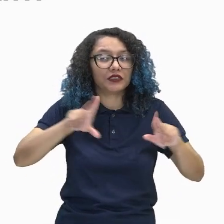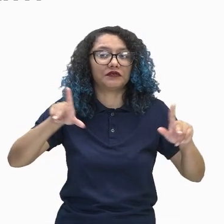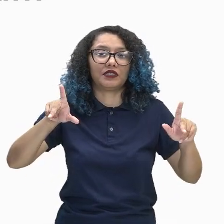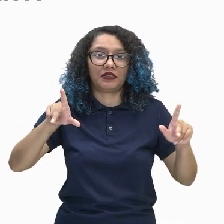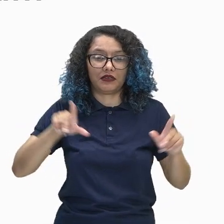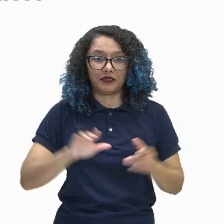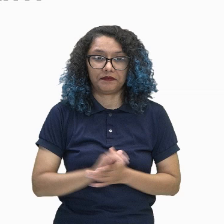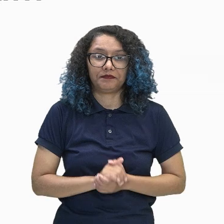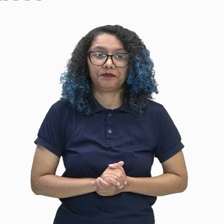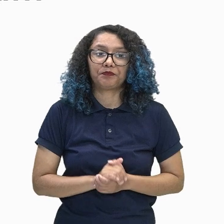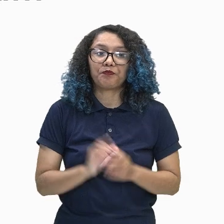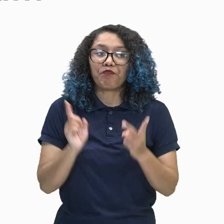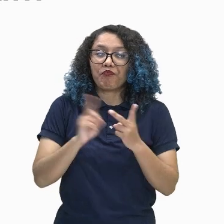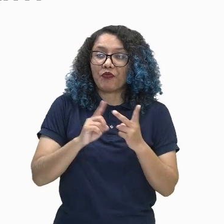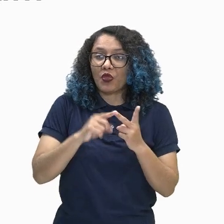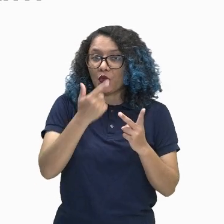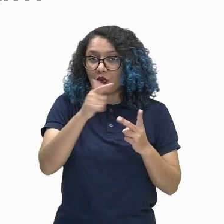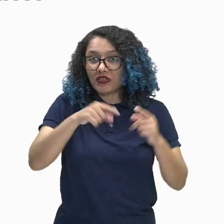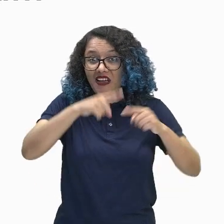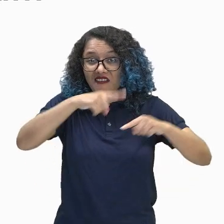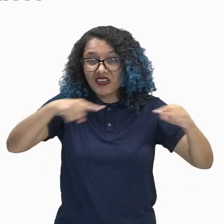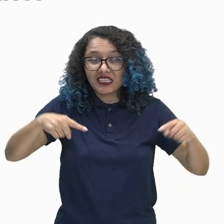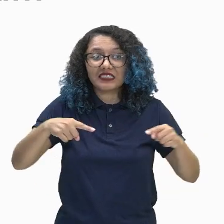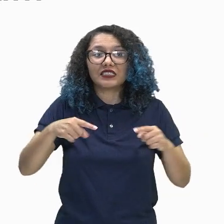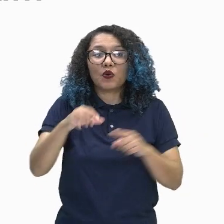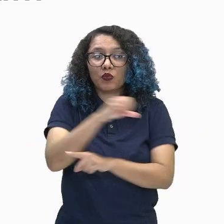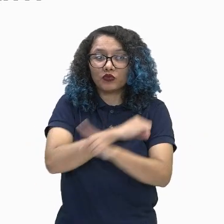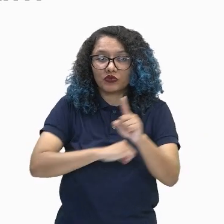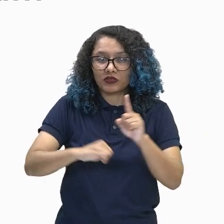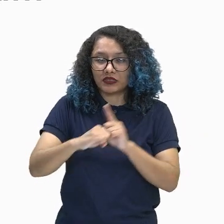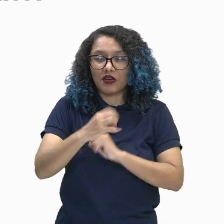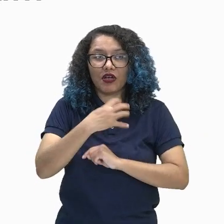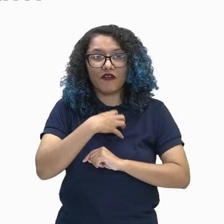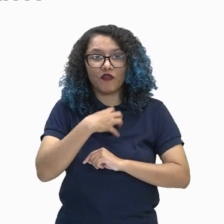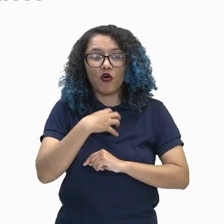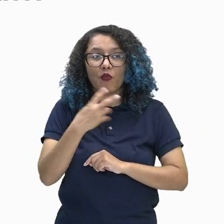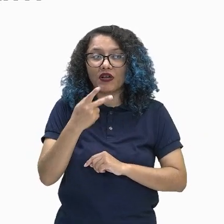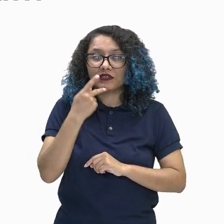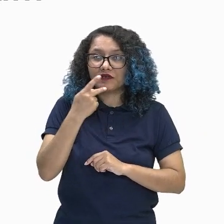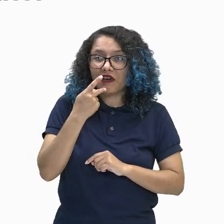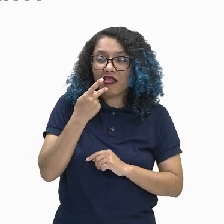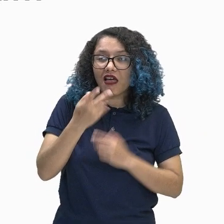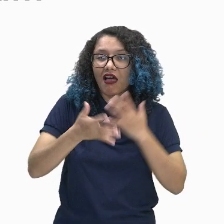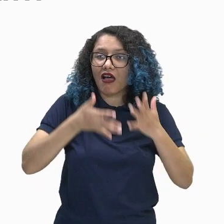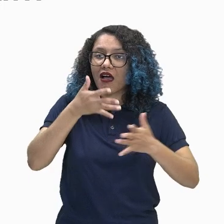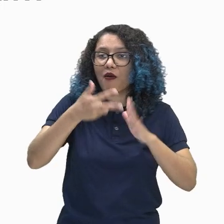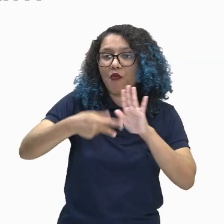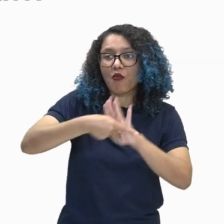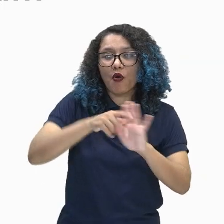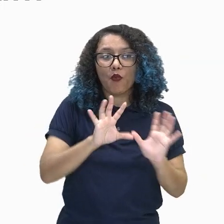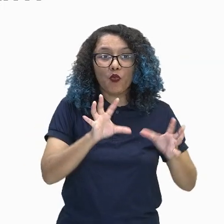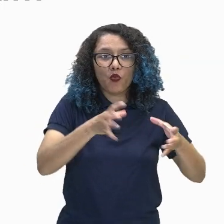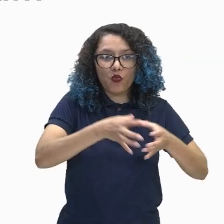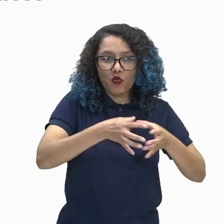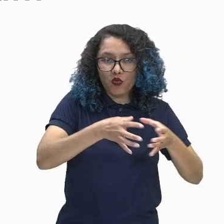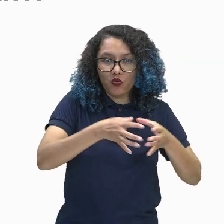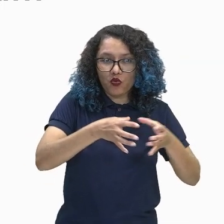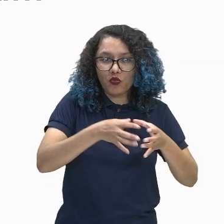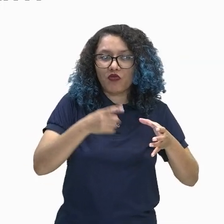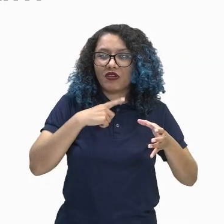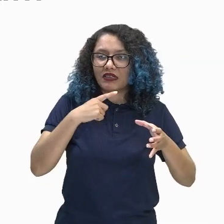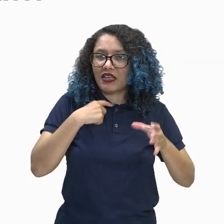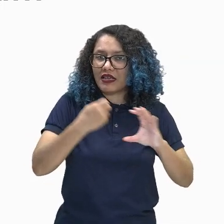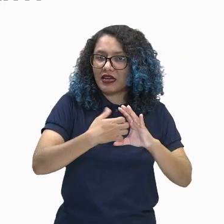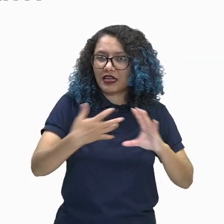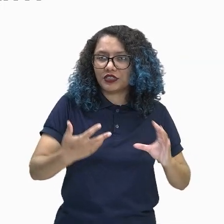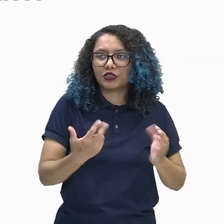nós temos as variedades sociais, que é o modo de falar de um determinado grupo de falantes que compartilham as